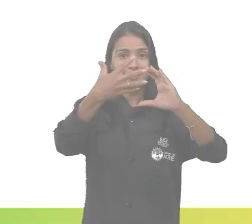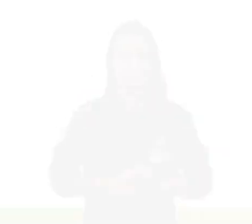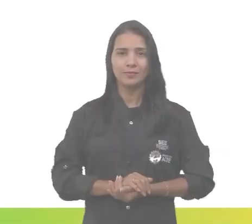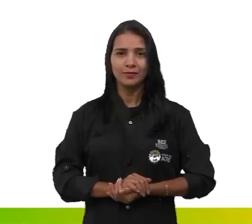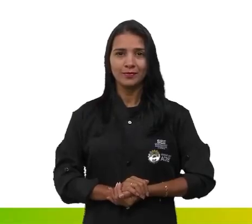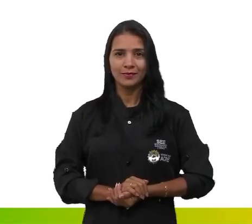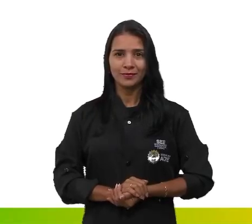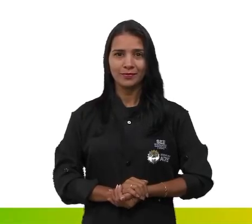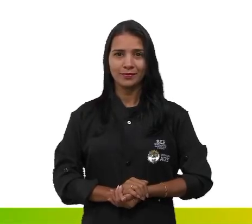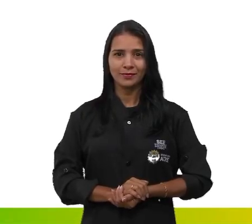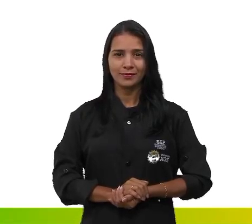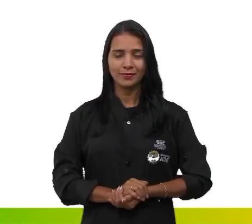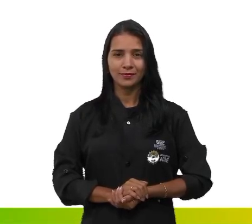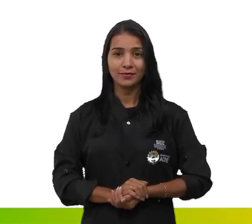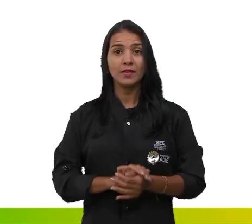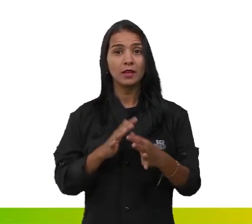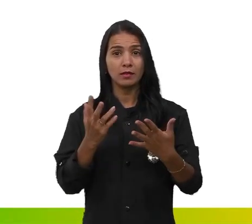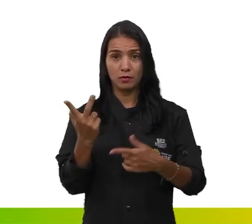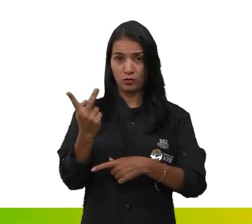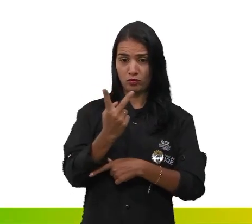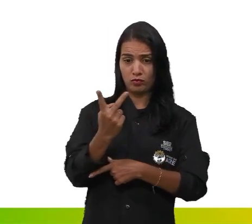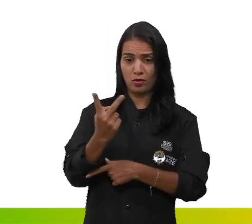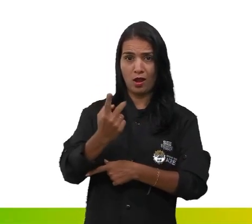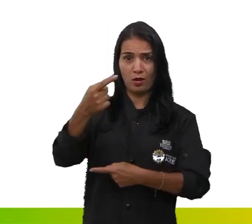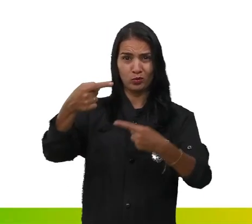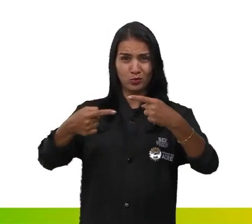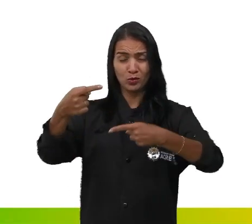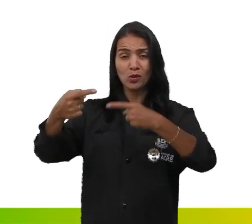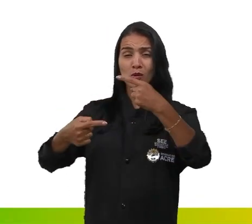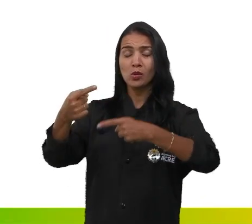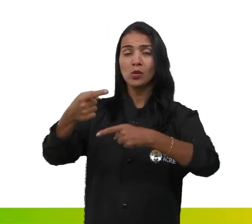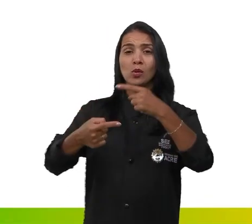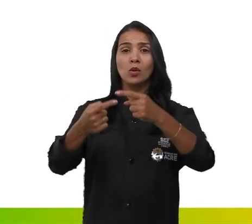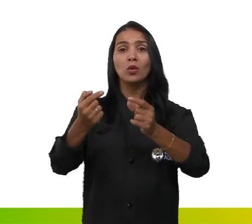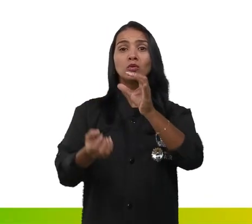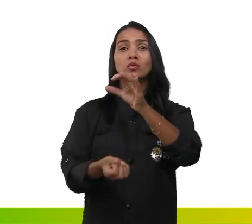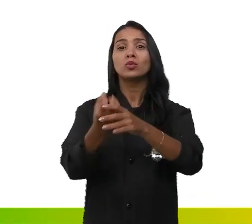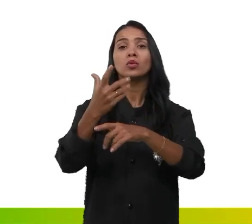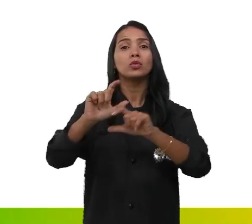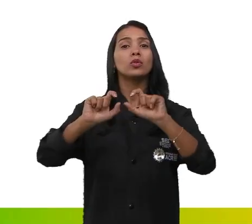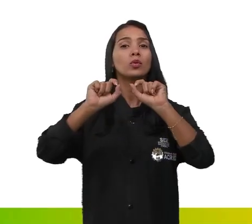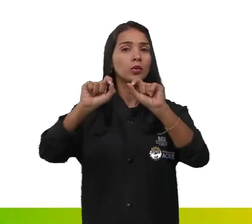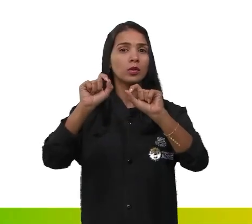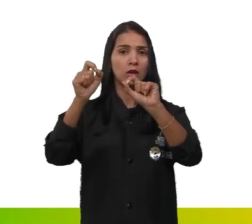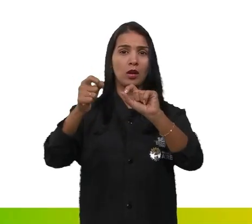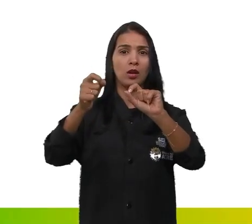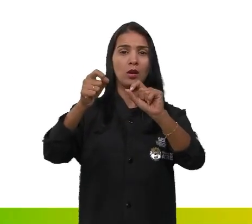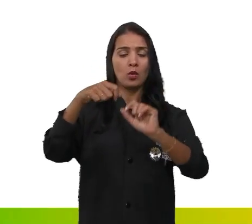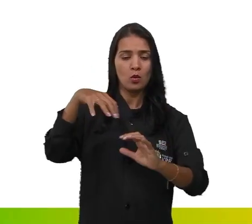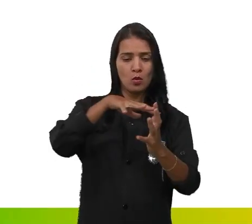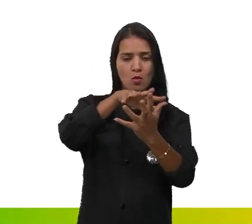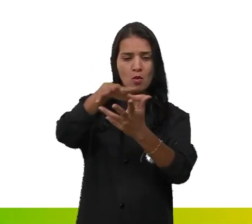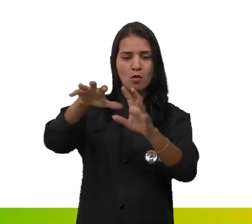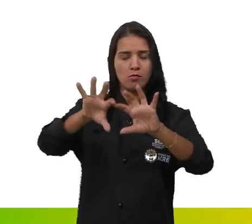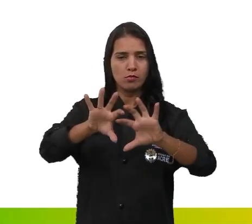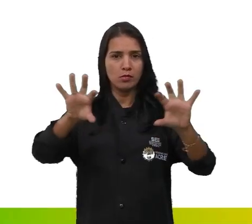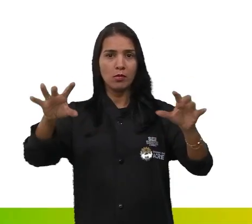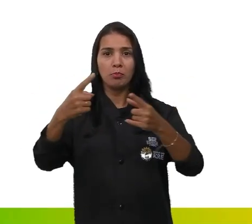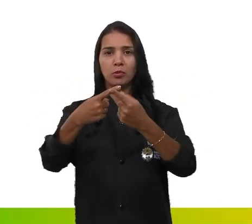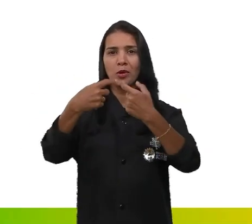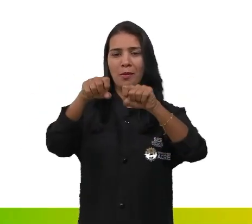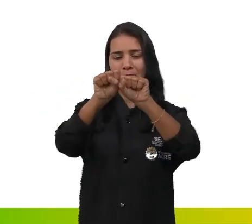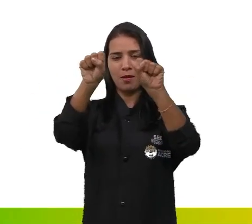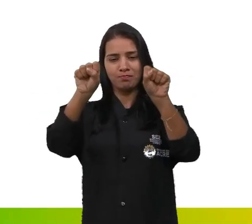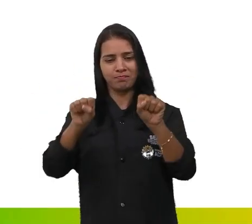só, essa rivalidade inaugurou o chamado mundo bipolar, no qual o sistema